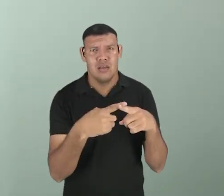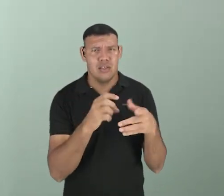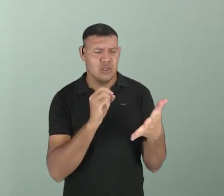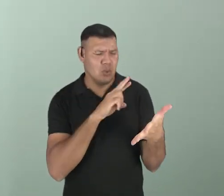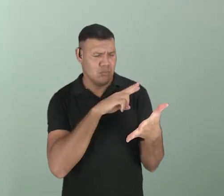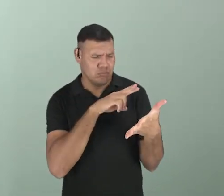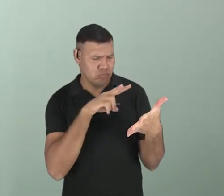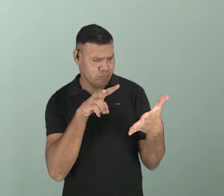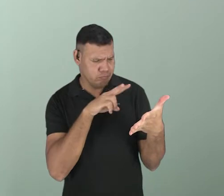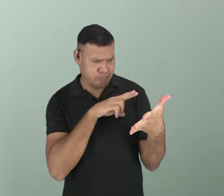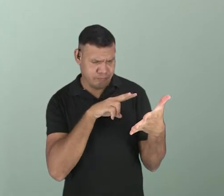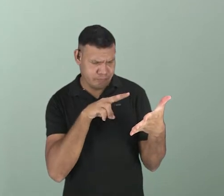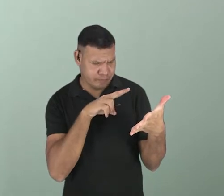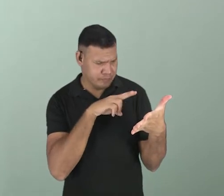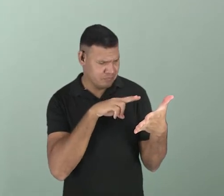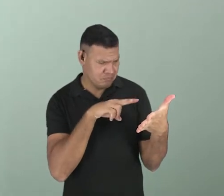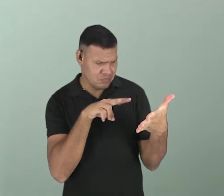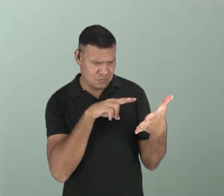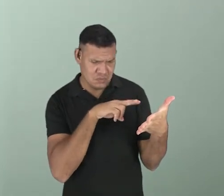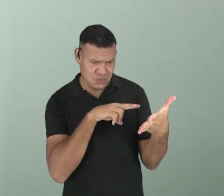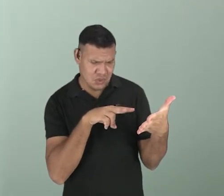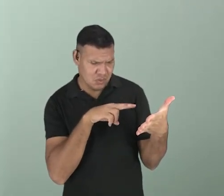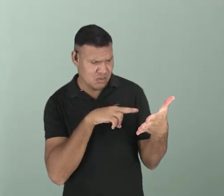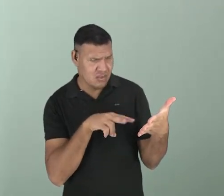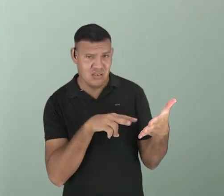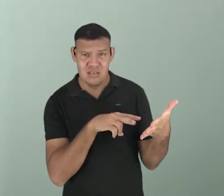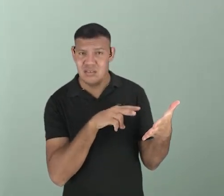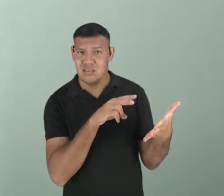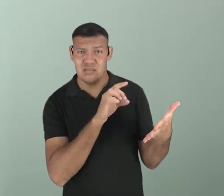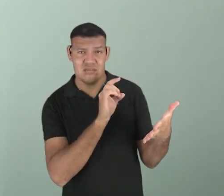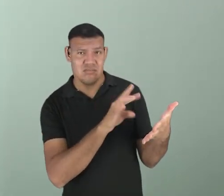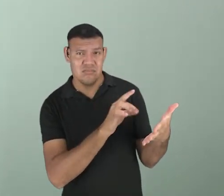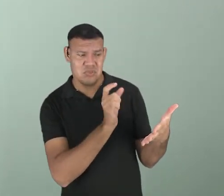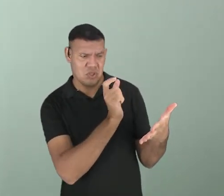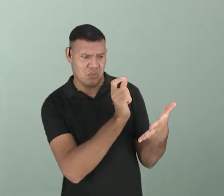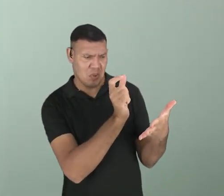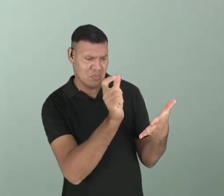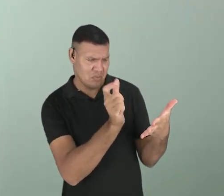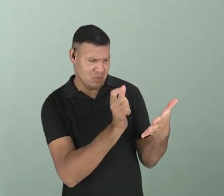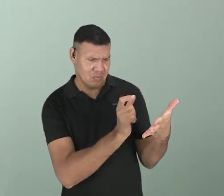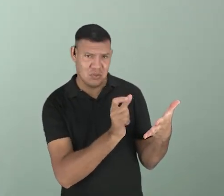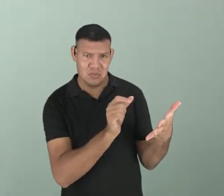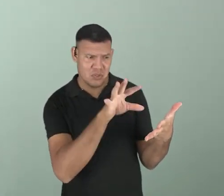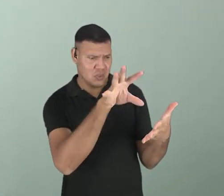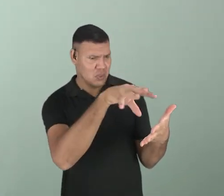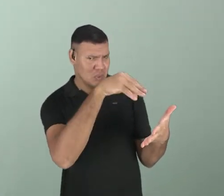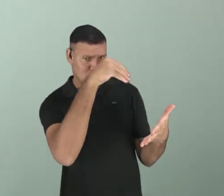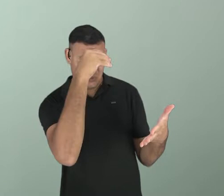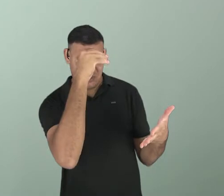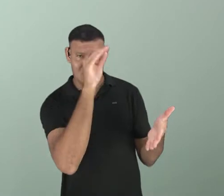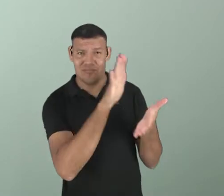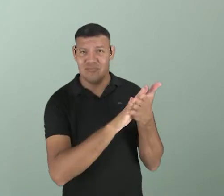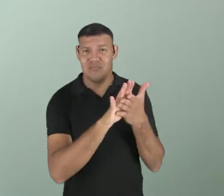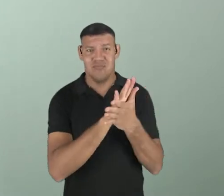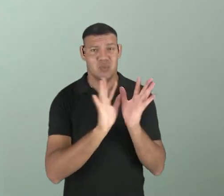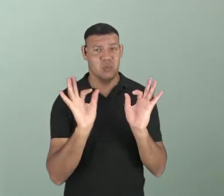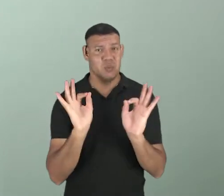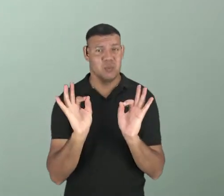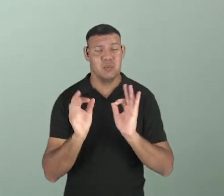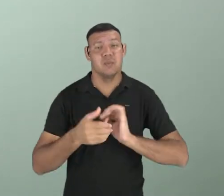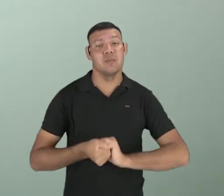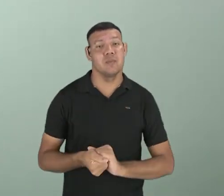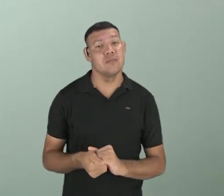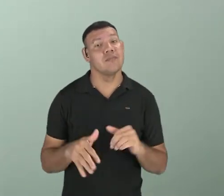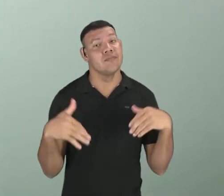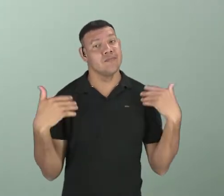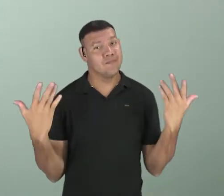passou ali por cima daquele texto, por cima daquelas palavras e não conseguiu absorver e compreender o que estava sendo dito.